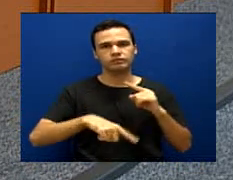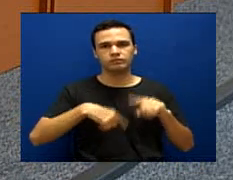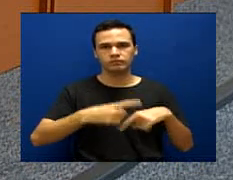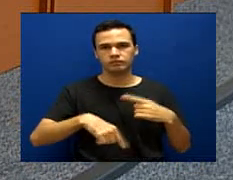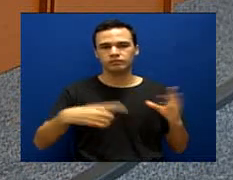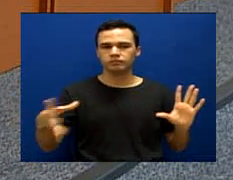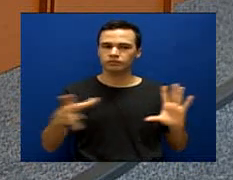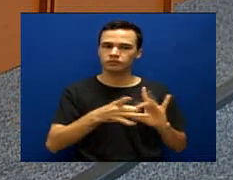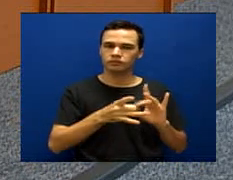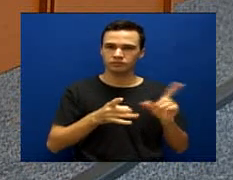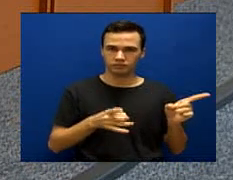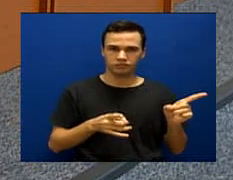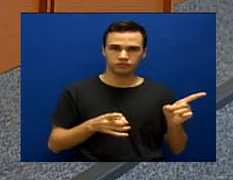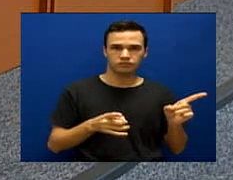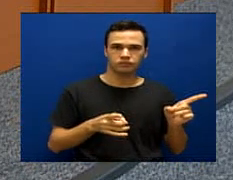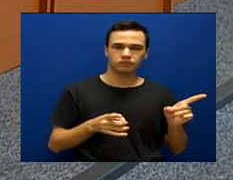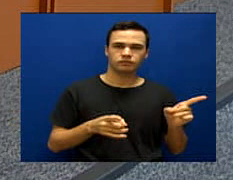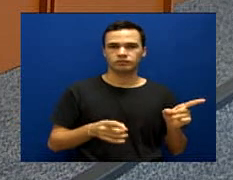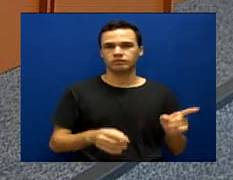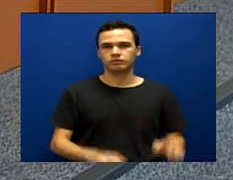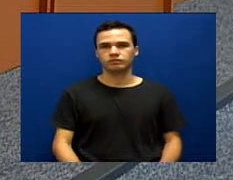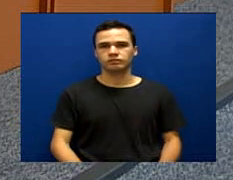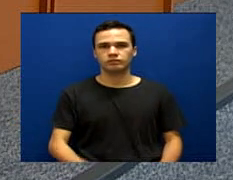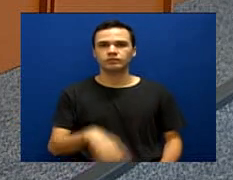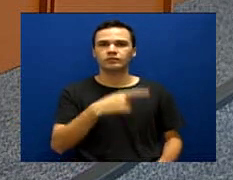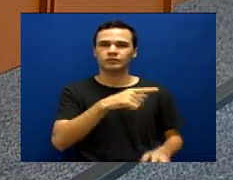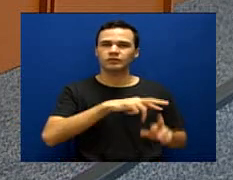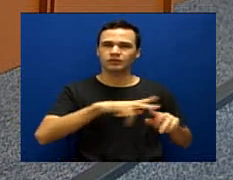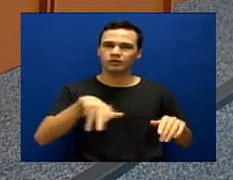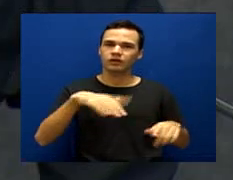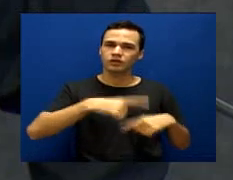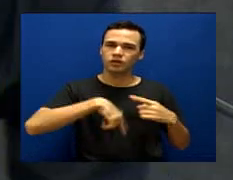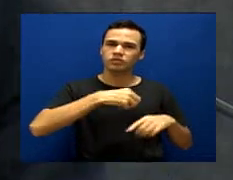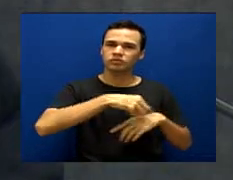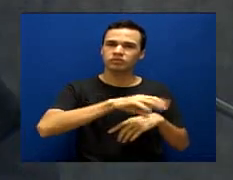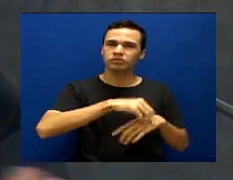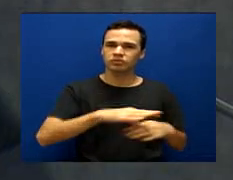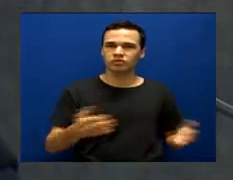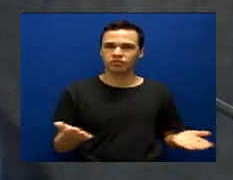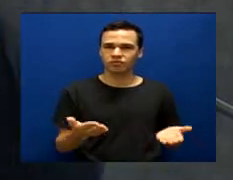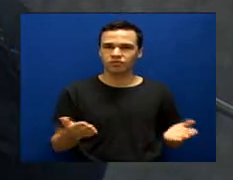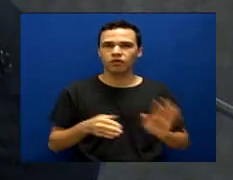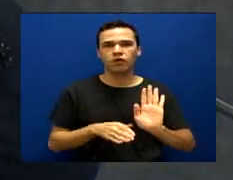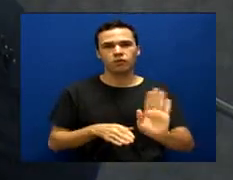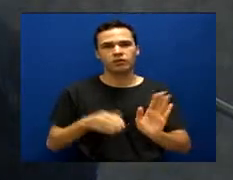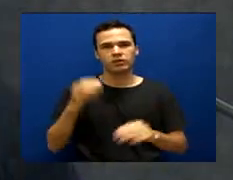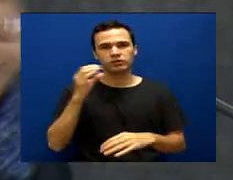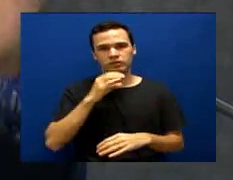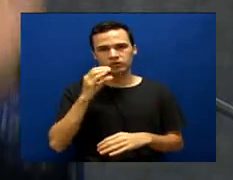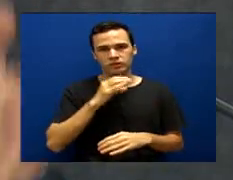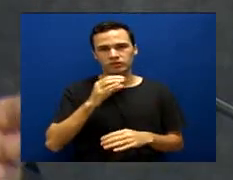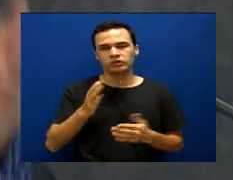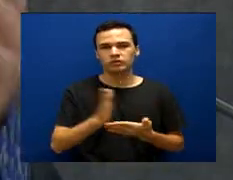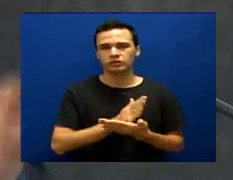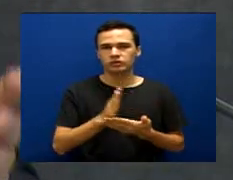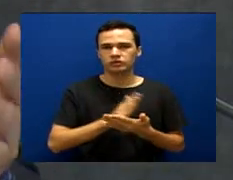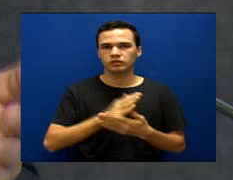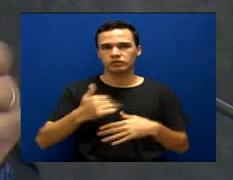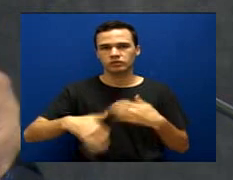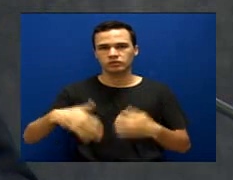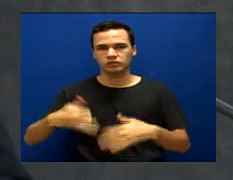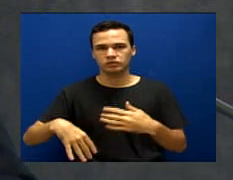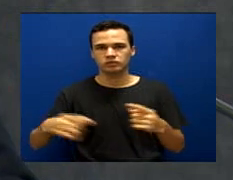elencadas como encaminhamentos que deveríamos fazer hoje. Mas já antecipadamente tenho que adiantar que, na verdade, a